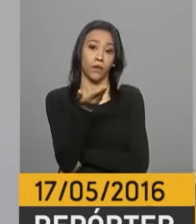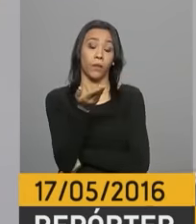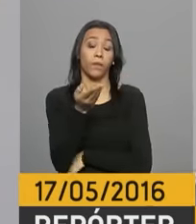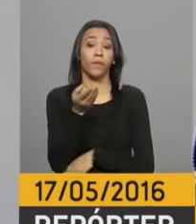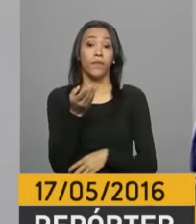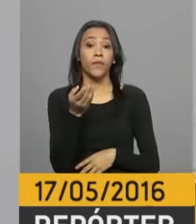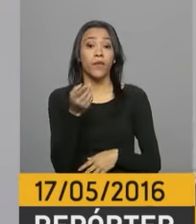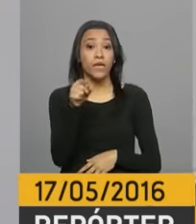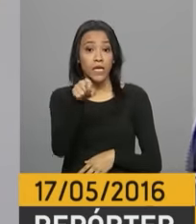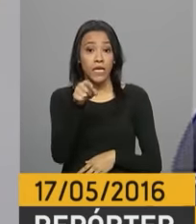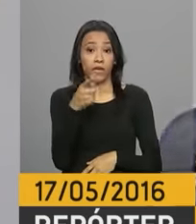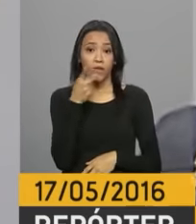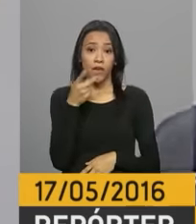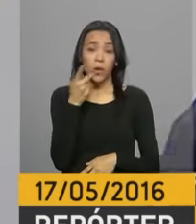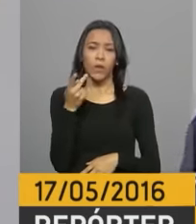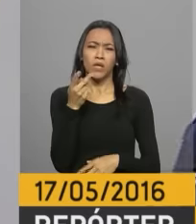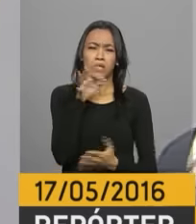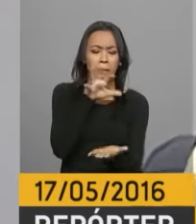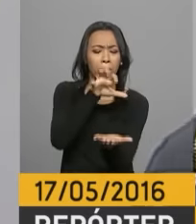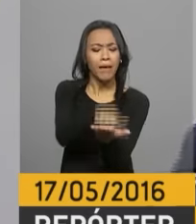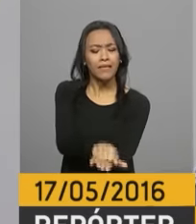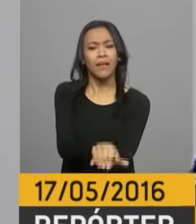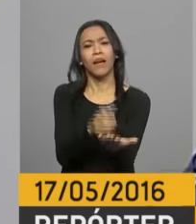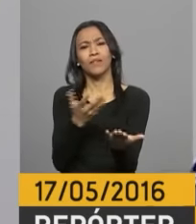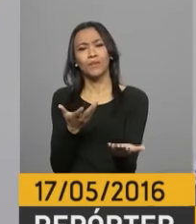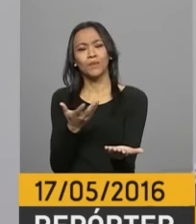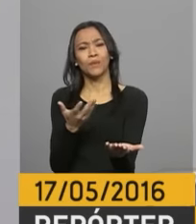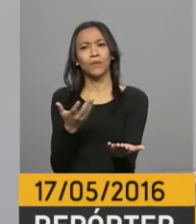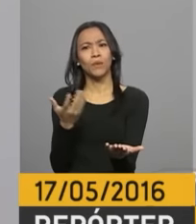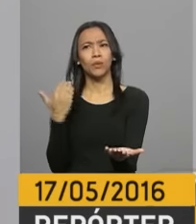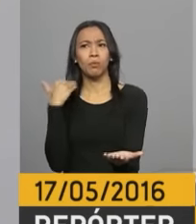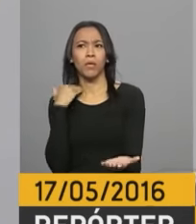da definição de mandato, etc., é uma questão de uma análise mais